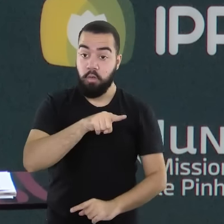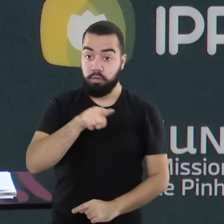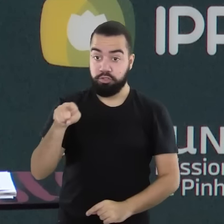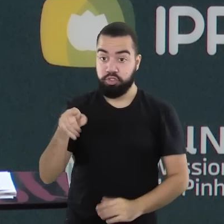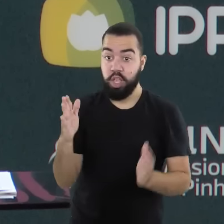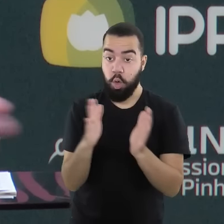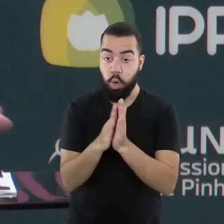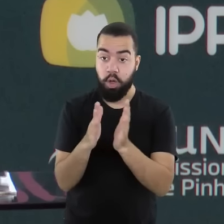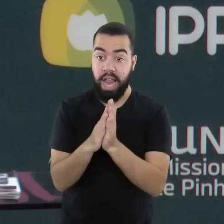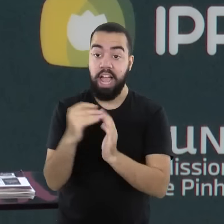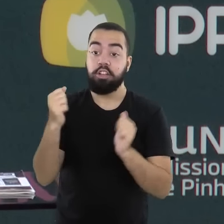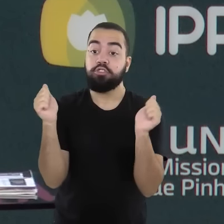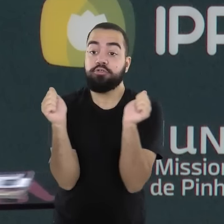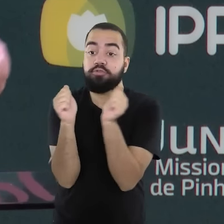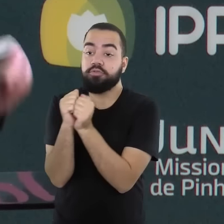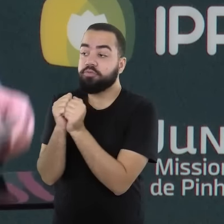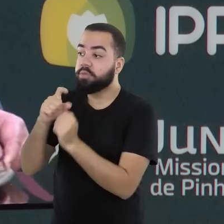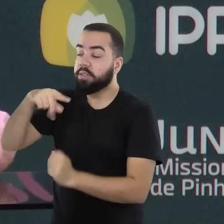do seu lado aí.